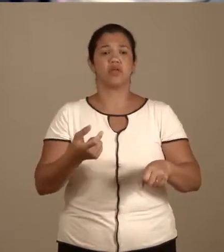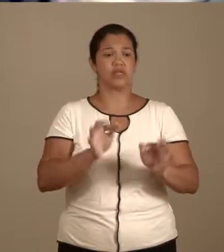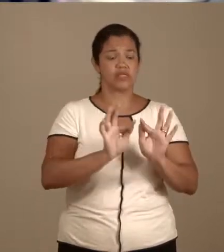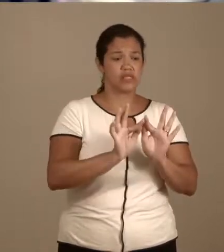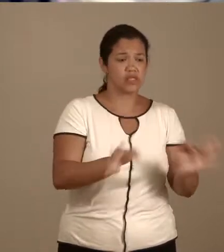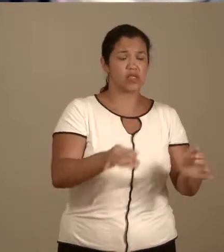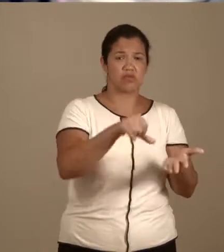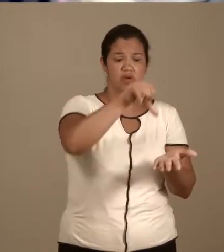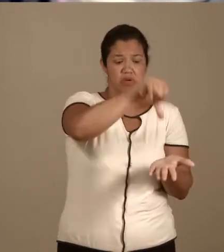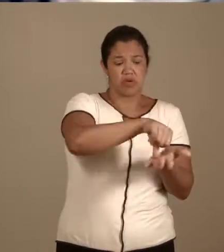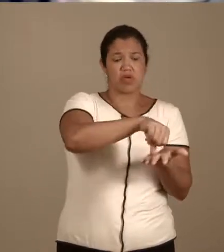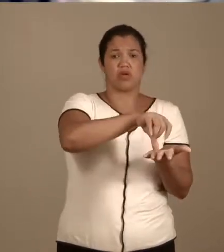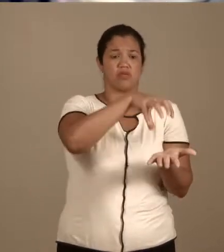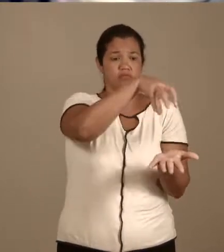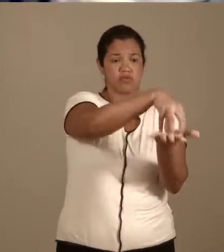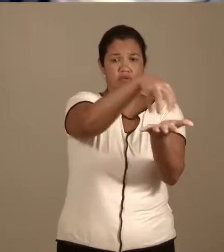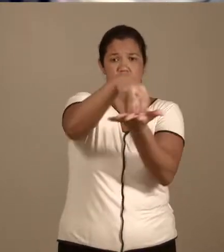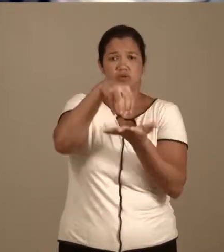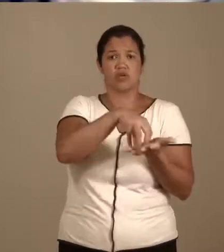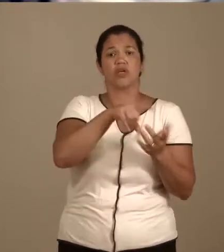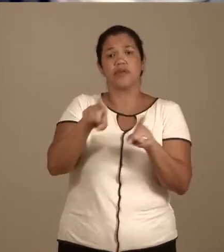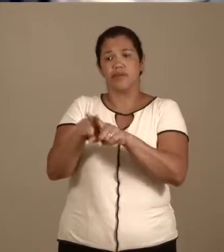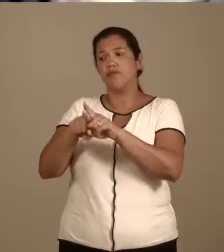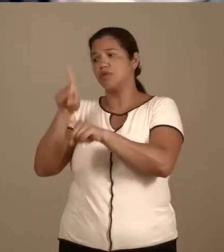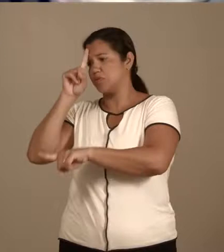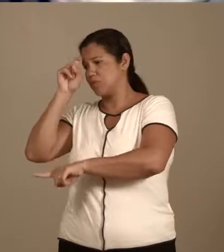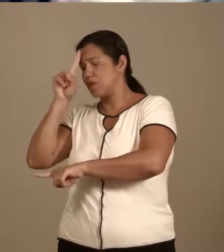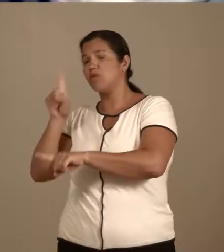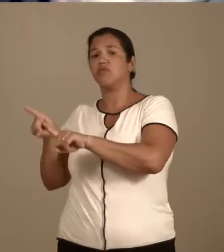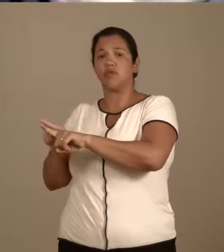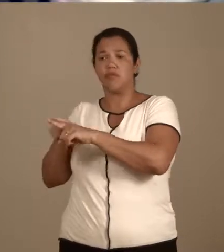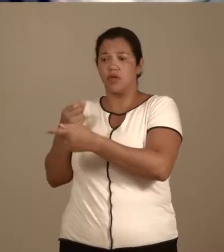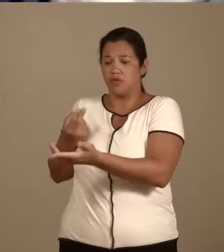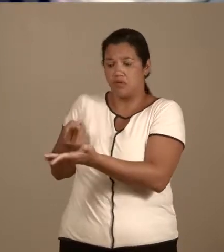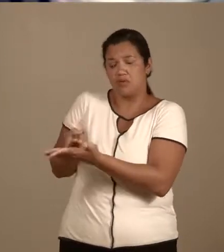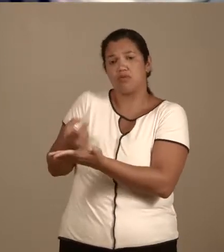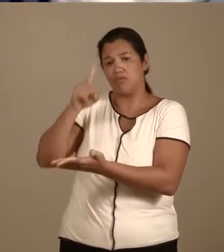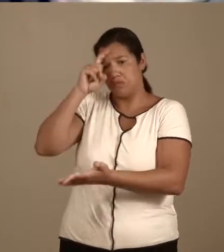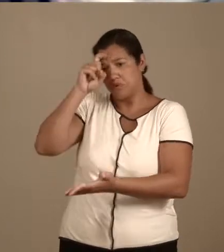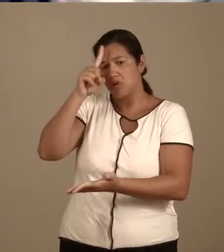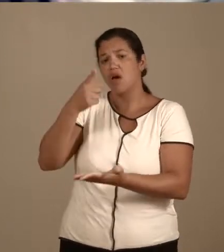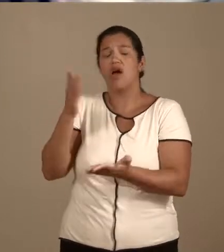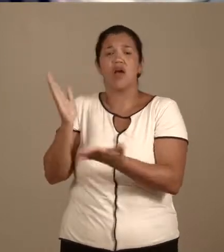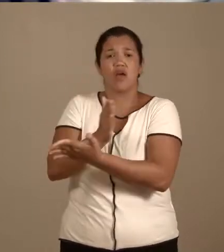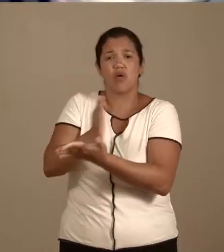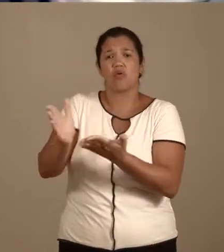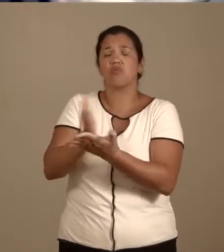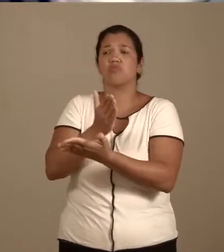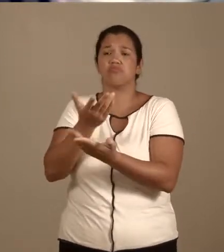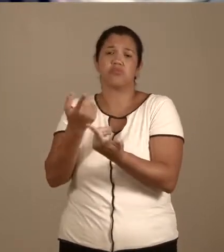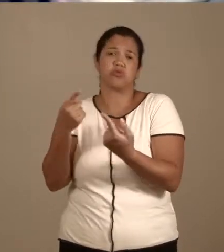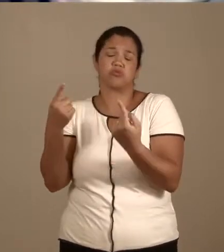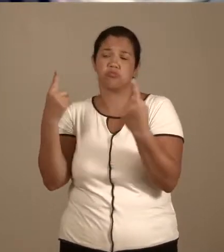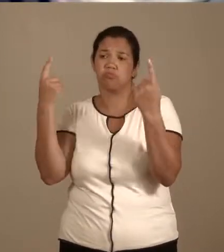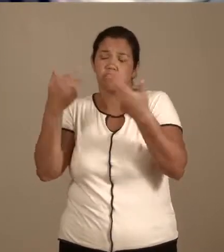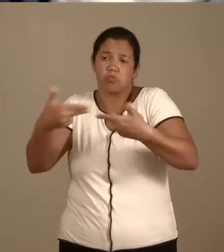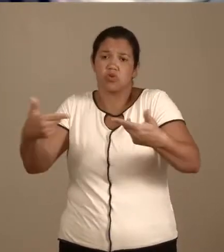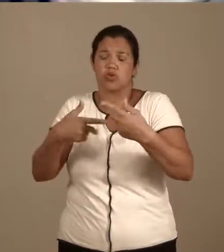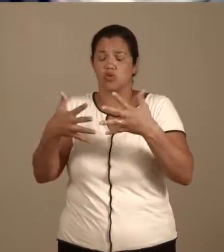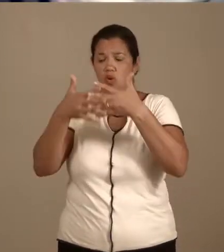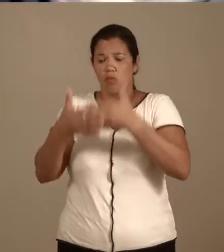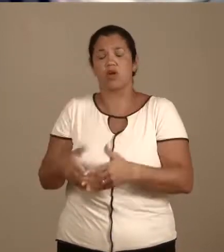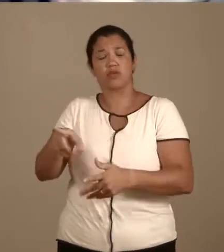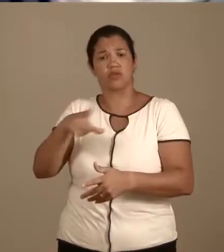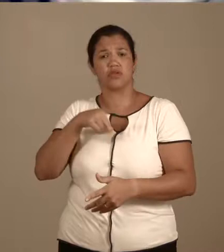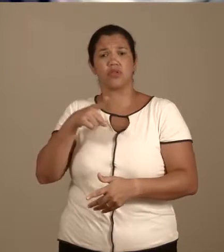desde a unidade básica até os serviços especializados e mesmo as internações e algumas situações mais complexas, e pessoas com deficiência